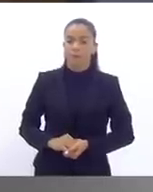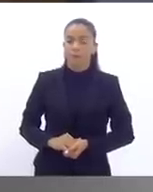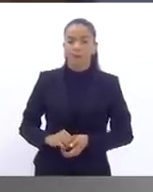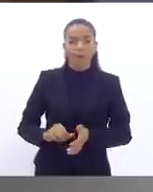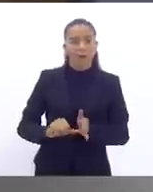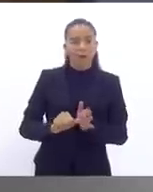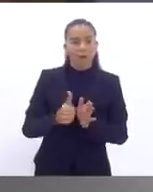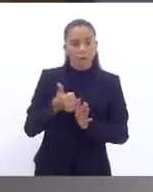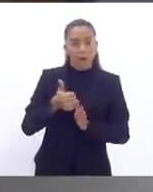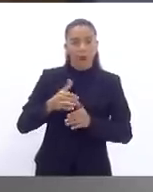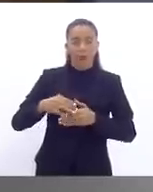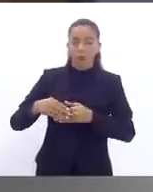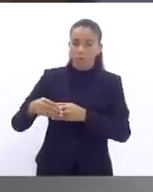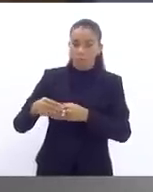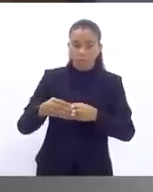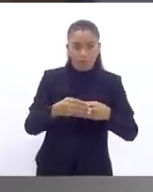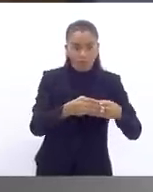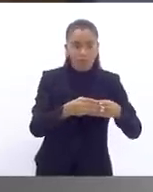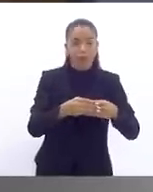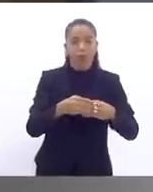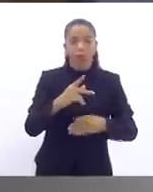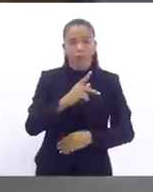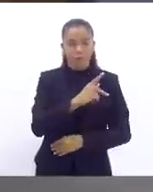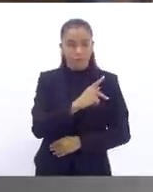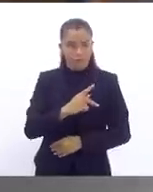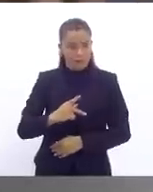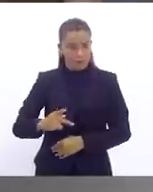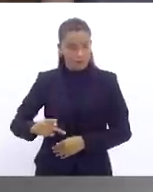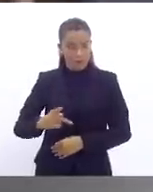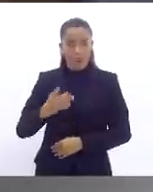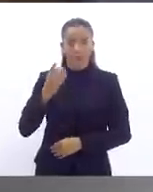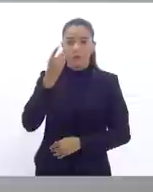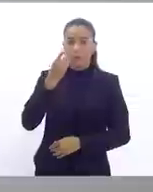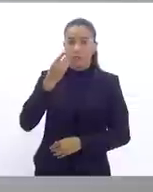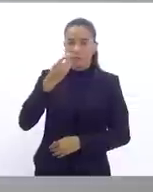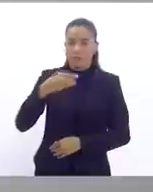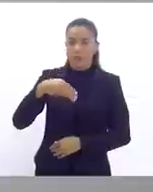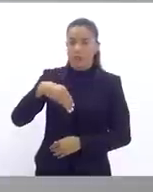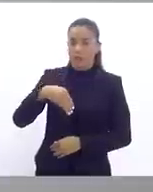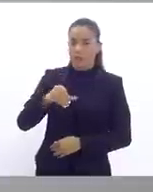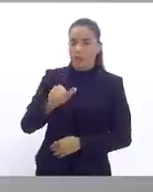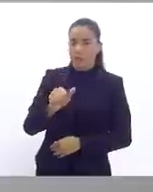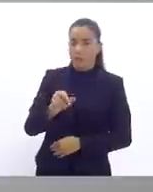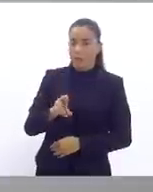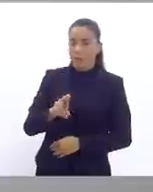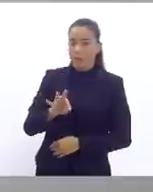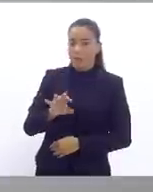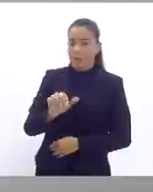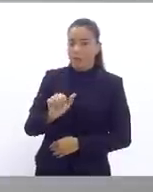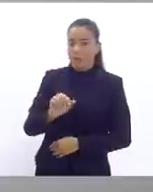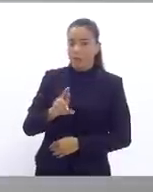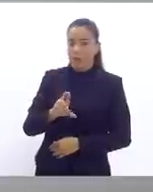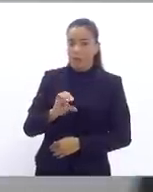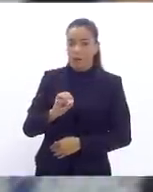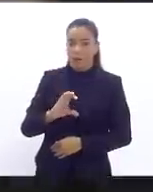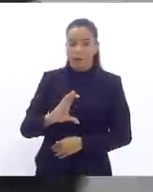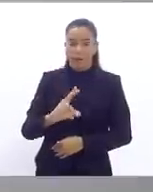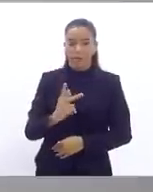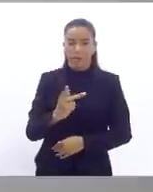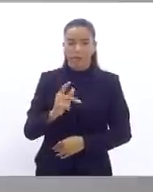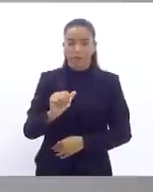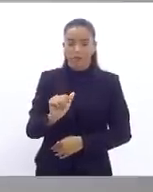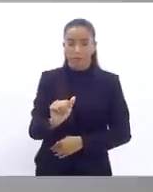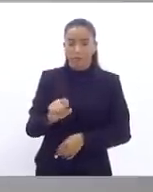cumprimentando a nossa presidente deputada Marta Rocha queria